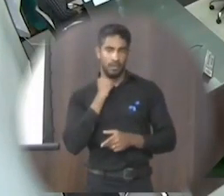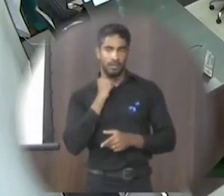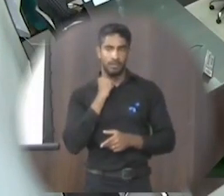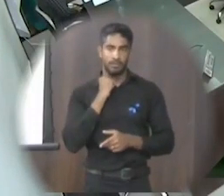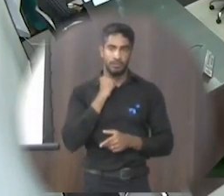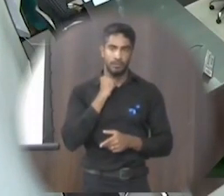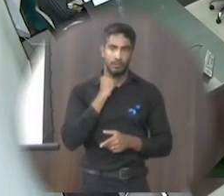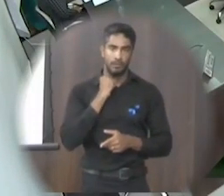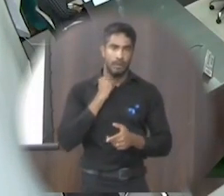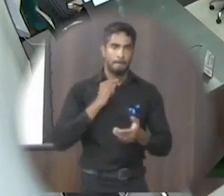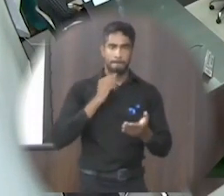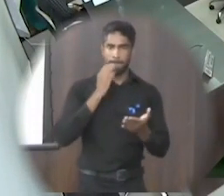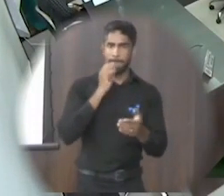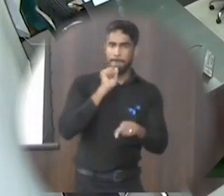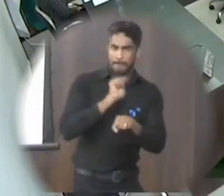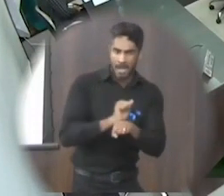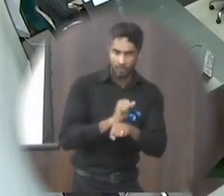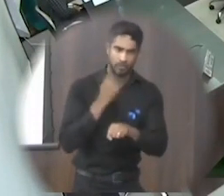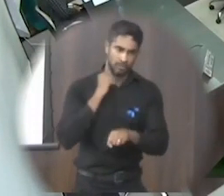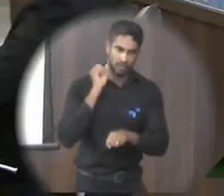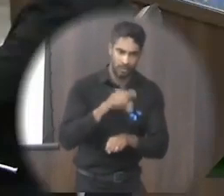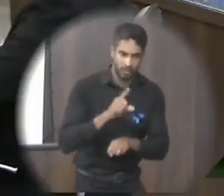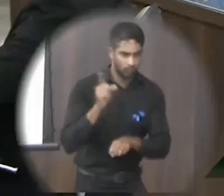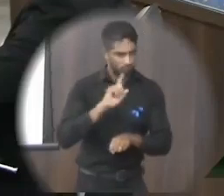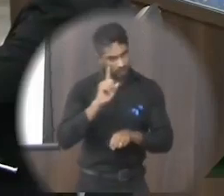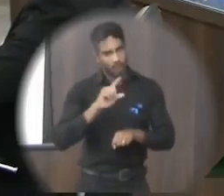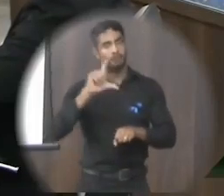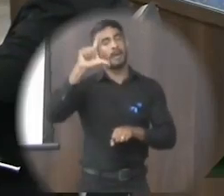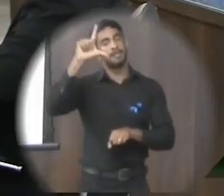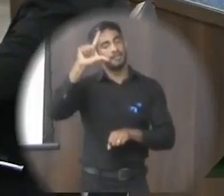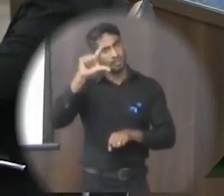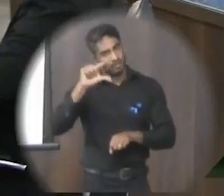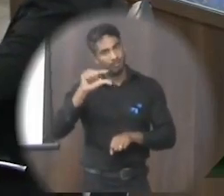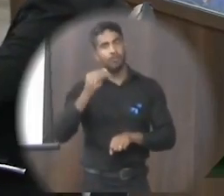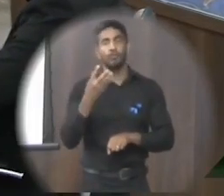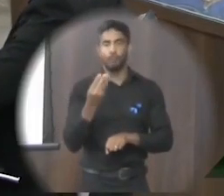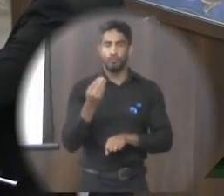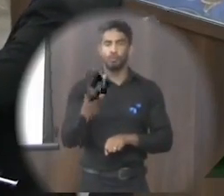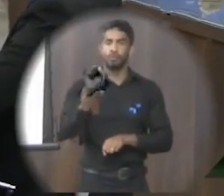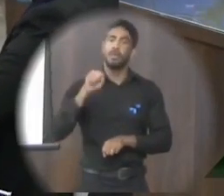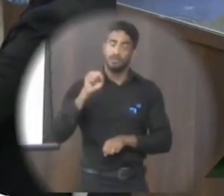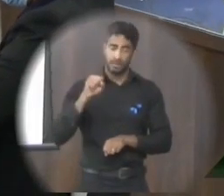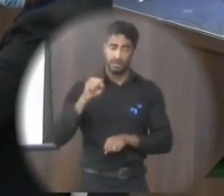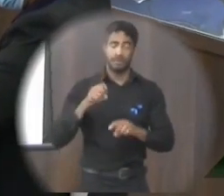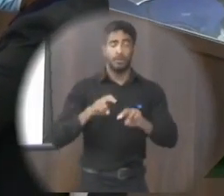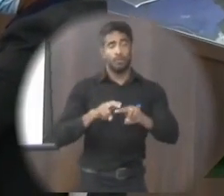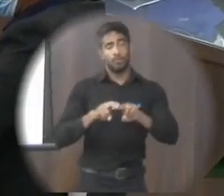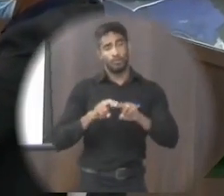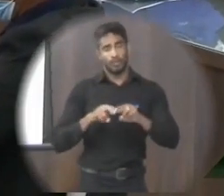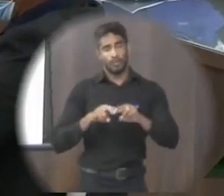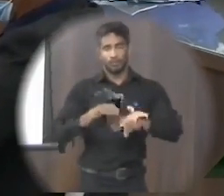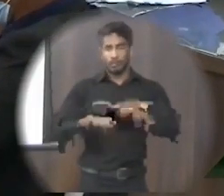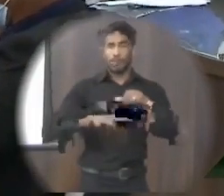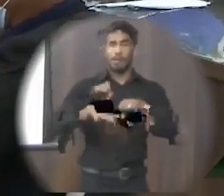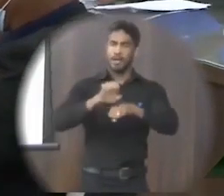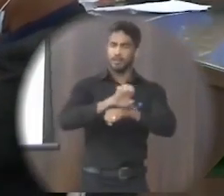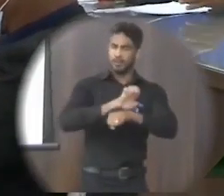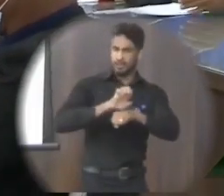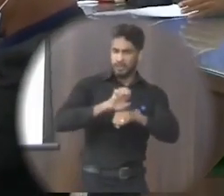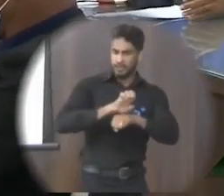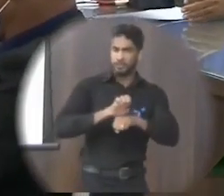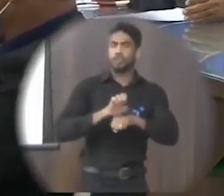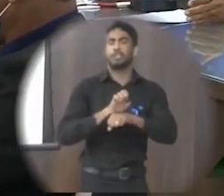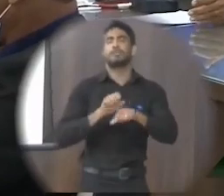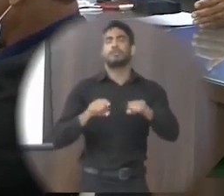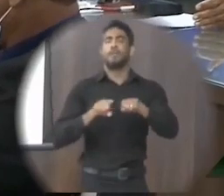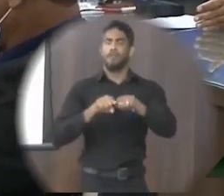de jogar sujeira lá, né? Mas tem diminuído muito. Então, isso com um trabalho do executivo, junto ao executivo,